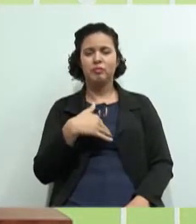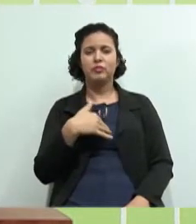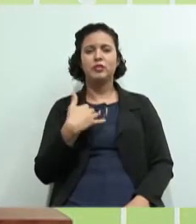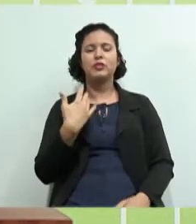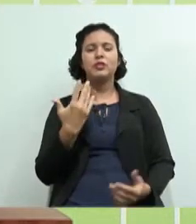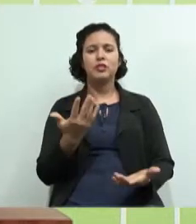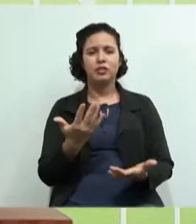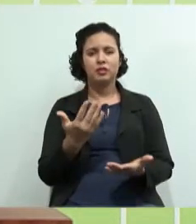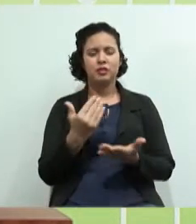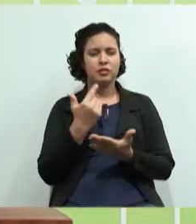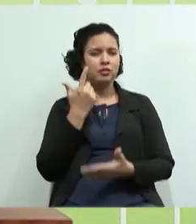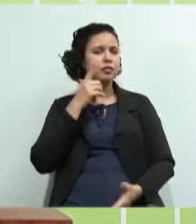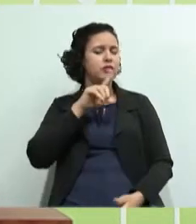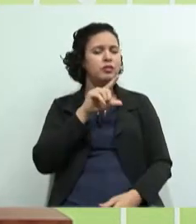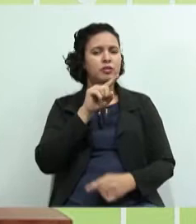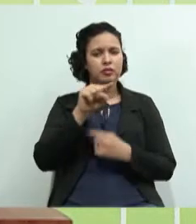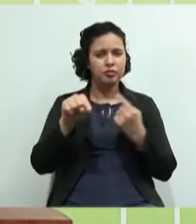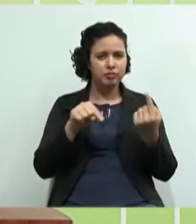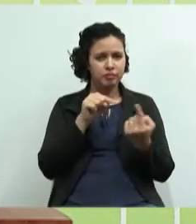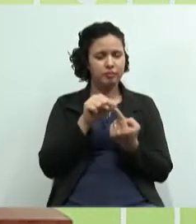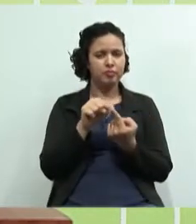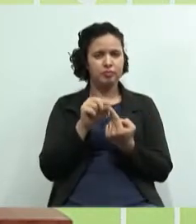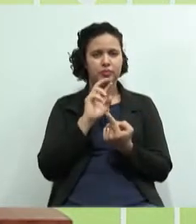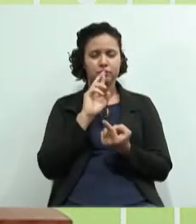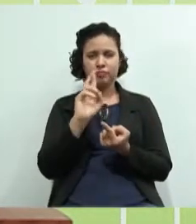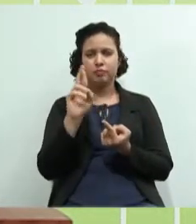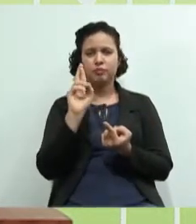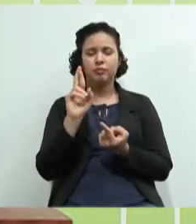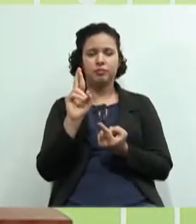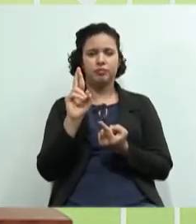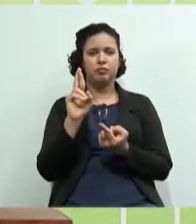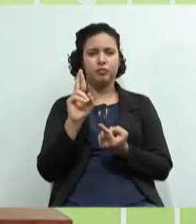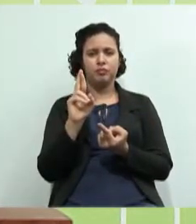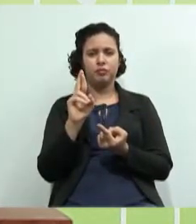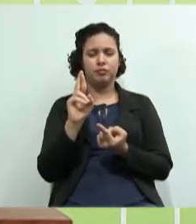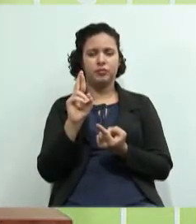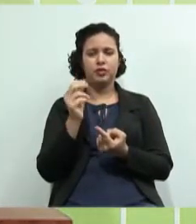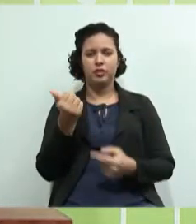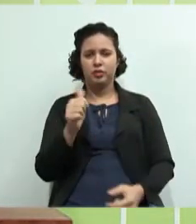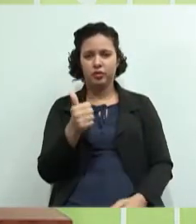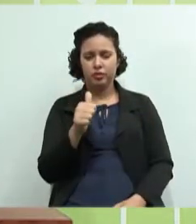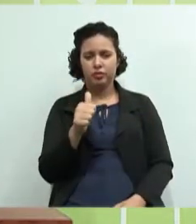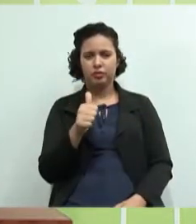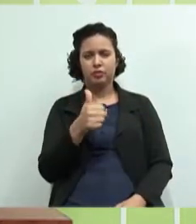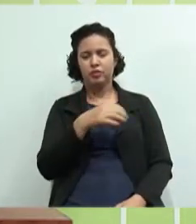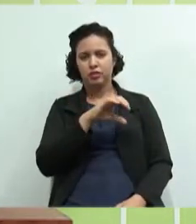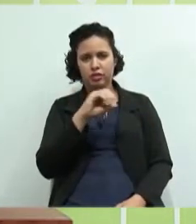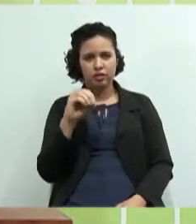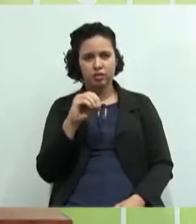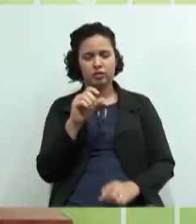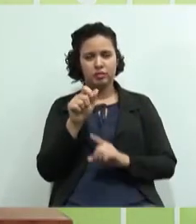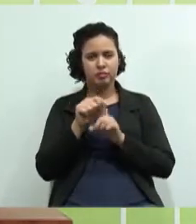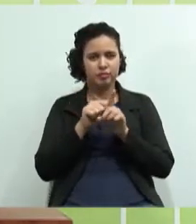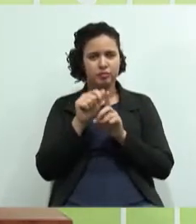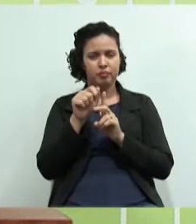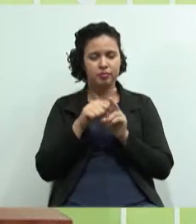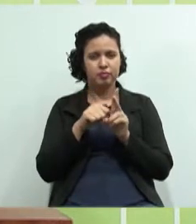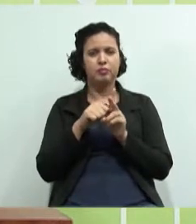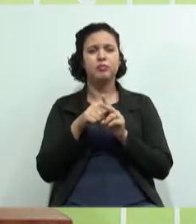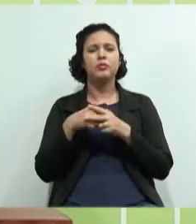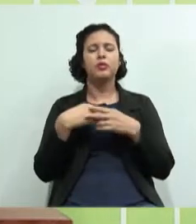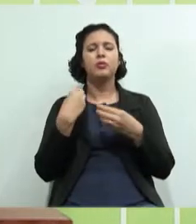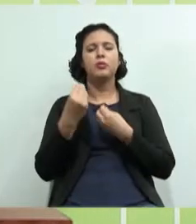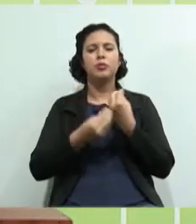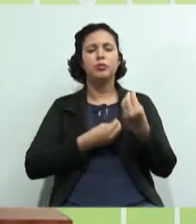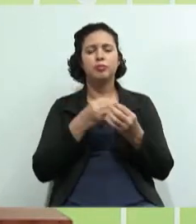repente você vai conseguir alcançar o seu resultado que era de 12 meses em 11, em 10, a depender de como você vai